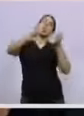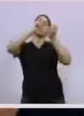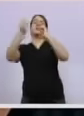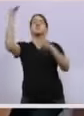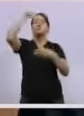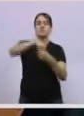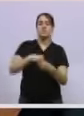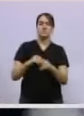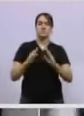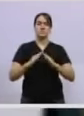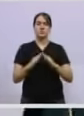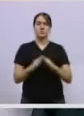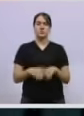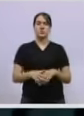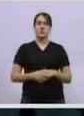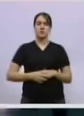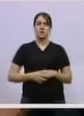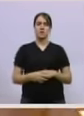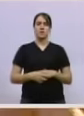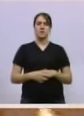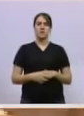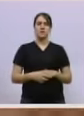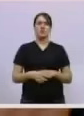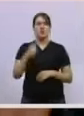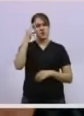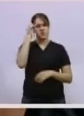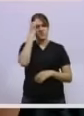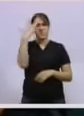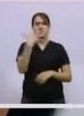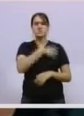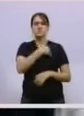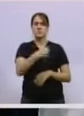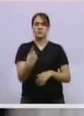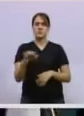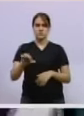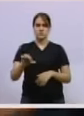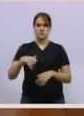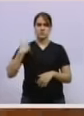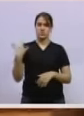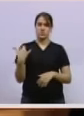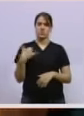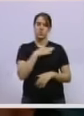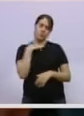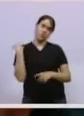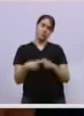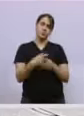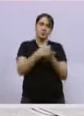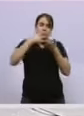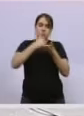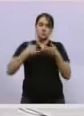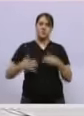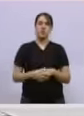de casa? Acha que é fácil ver um filho enforcado aos 19 anos de idade, porque não soube vencer a droga? Acha